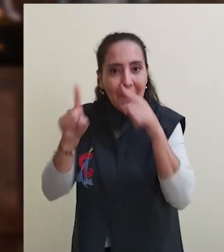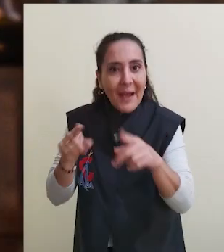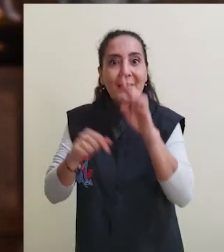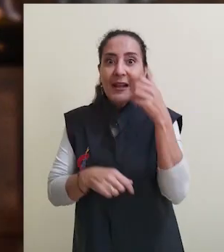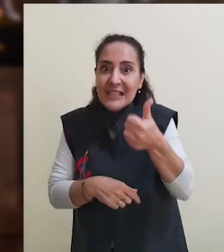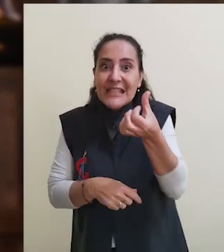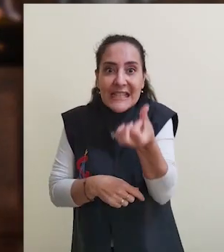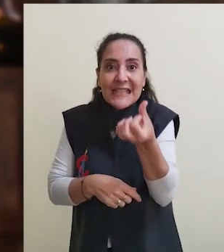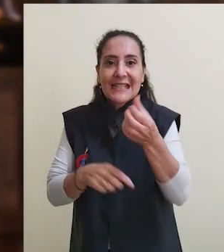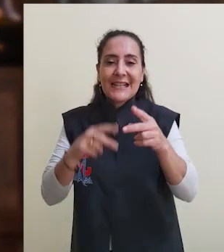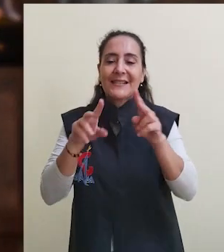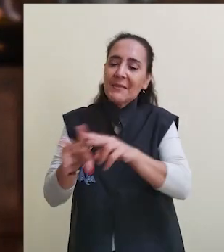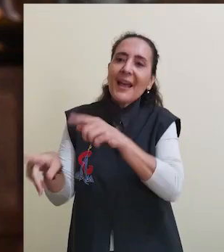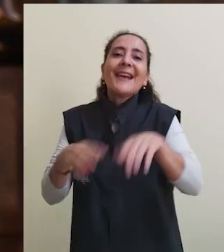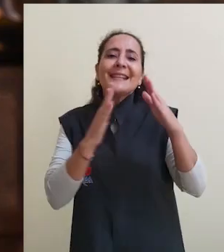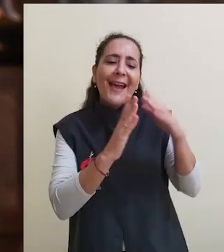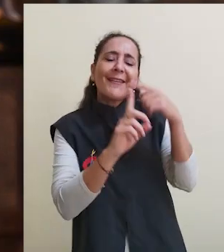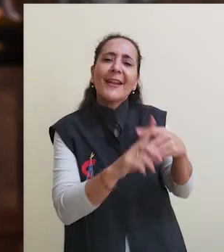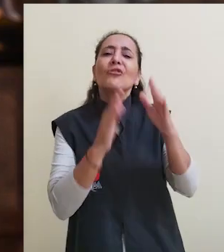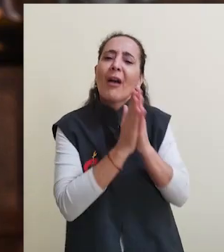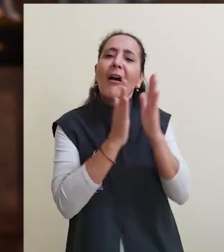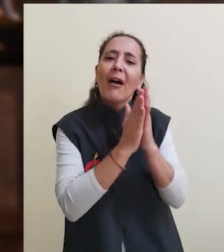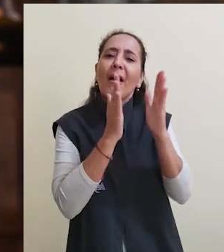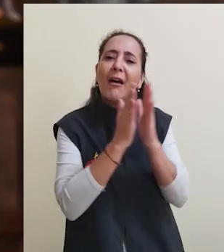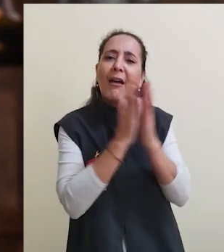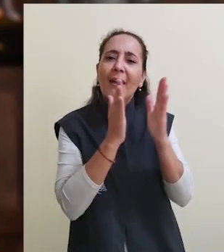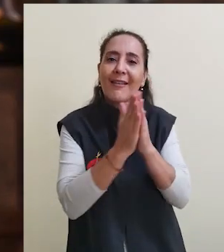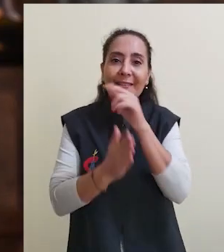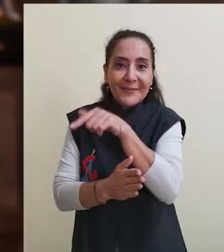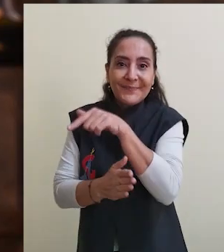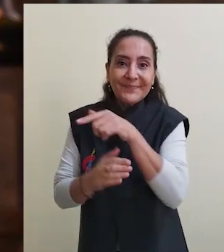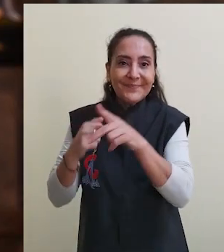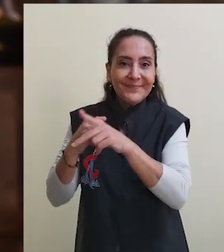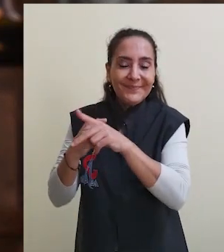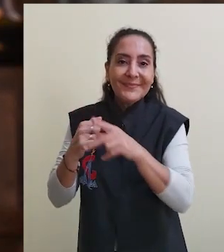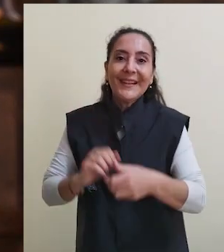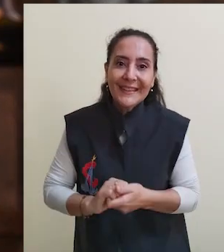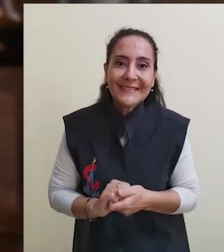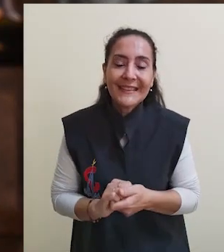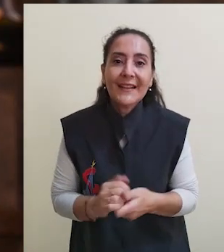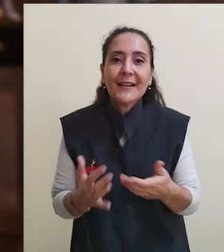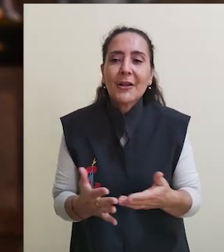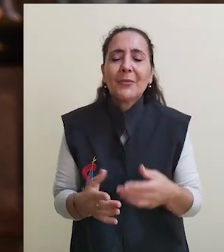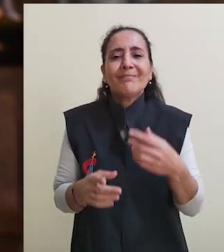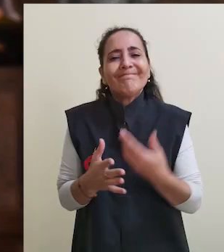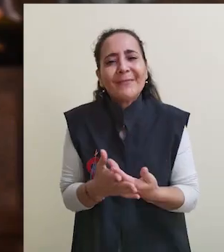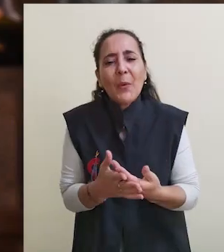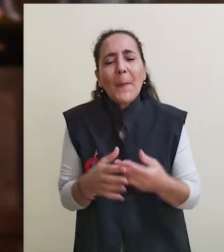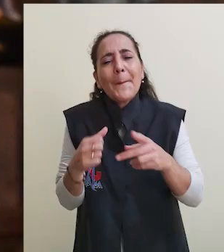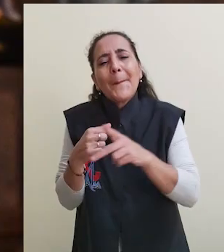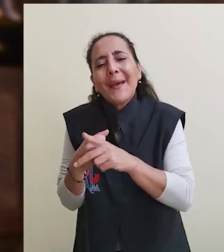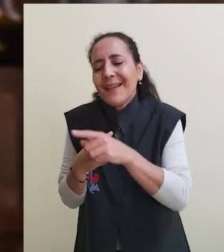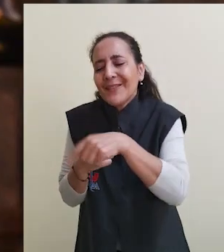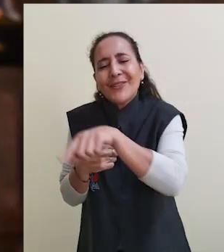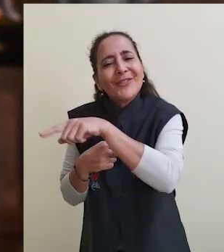Pedro está na prisão. A igreja rezava continuamente a Deus por Pedro. A igreja que entendia quem é que estava preso,